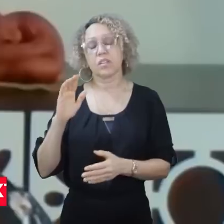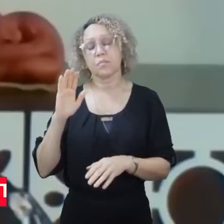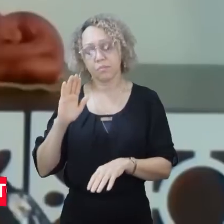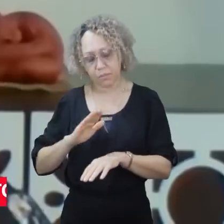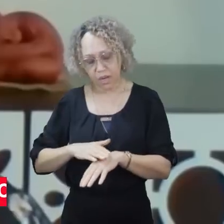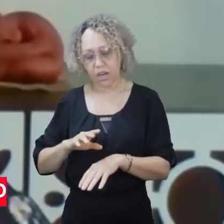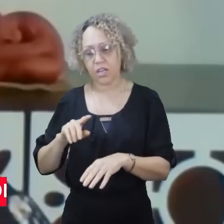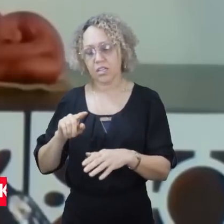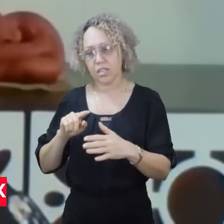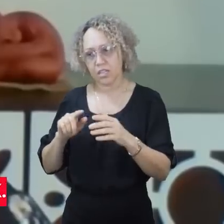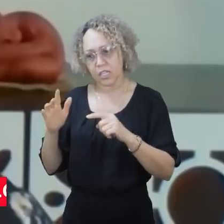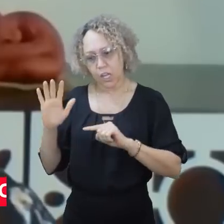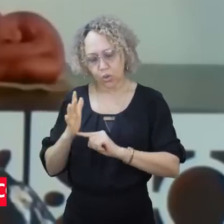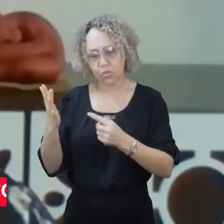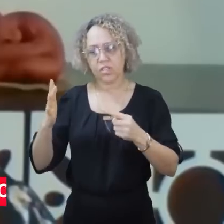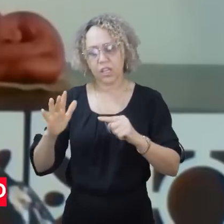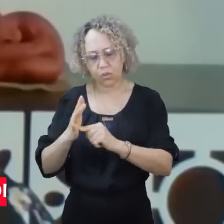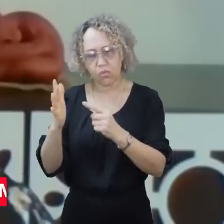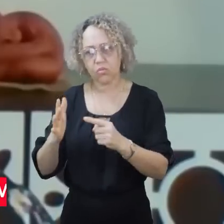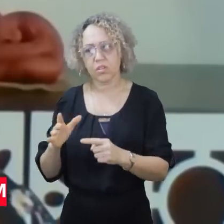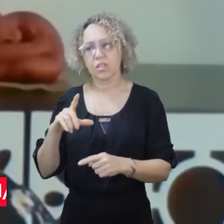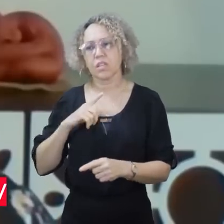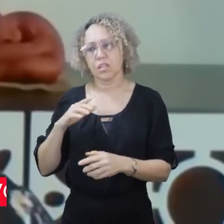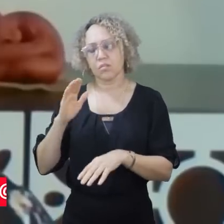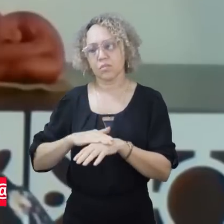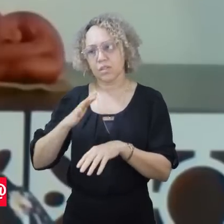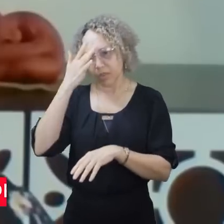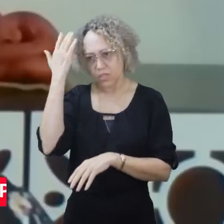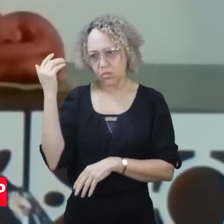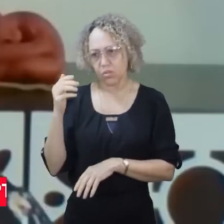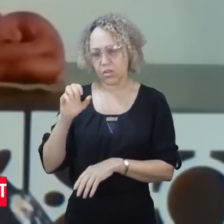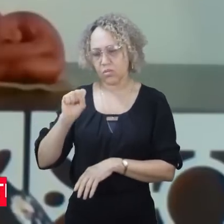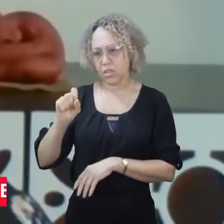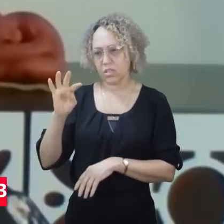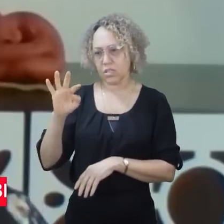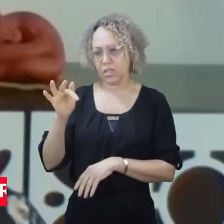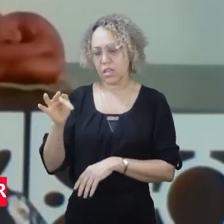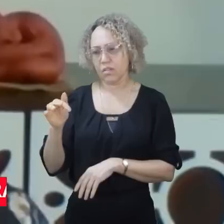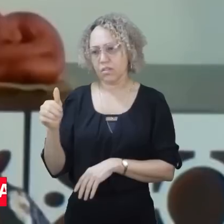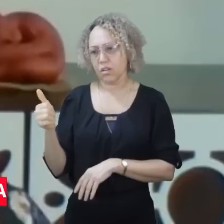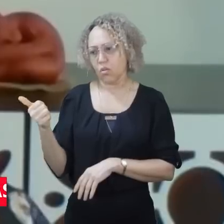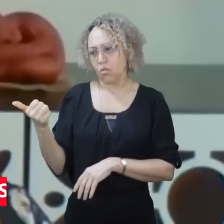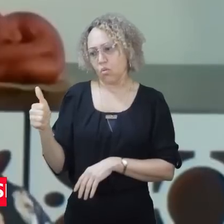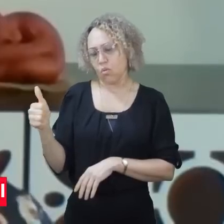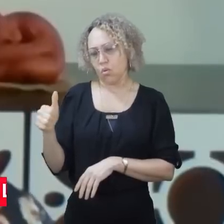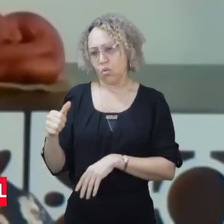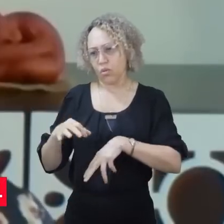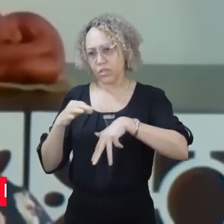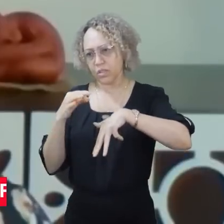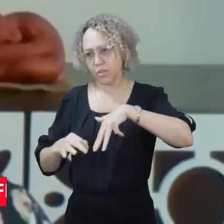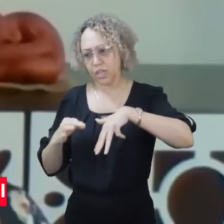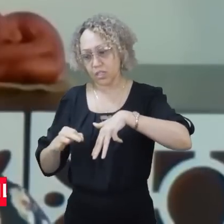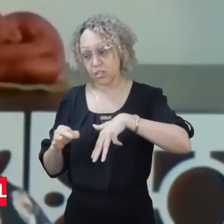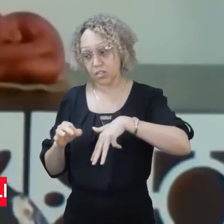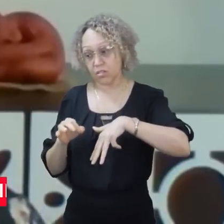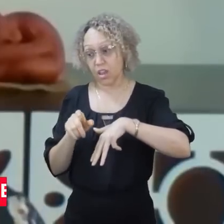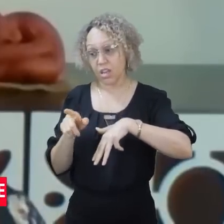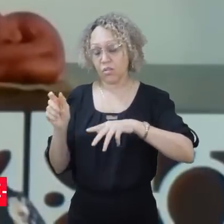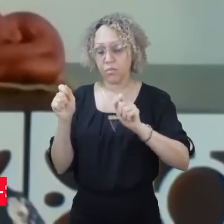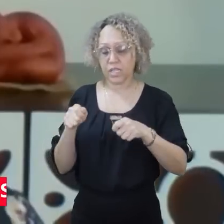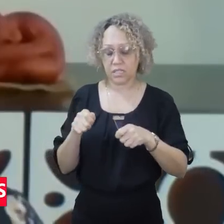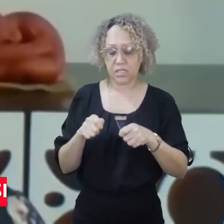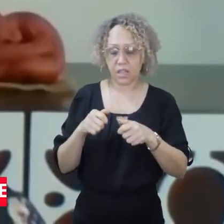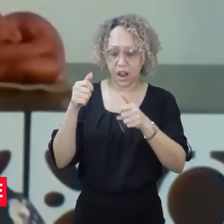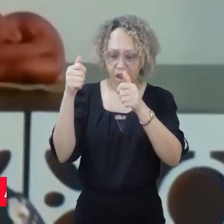Então, o Supremo Tribunal Federal, são 11 ministros, eles vão ter que dar conta não só dessas 300 e tantas pessoas que